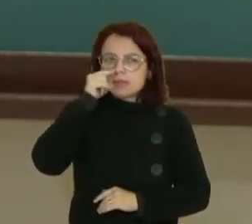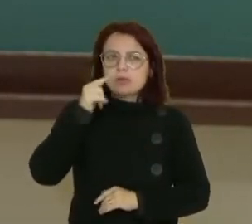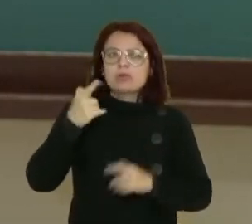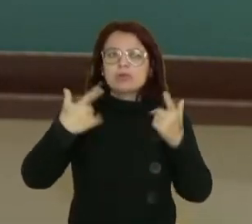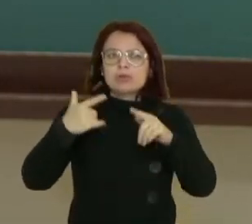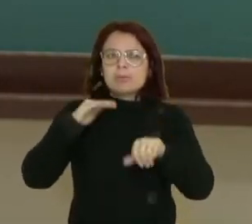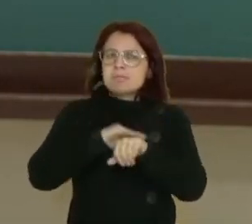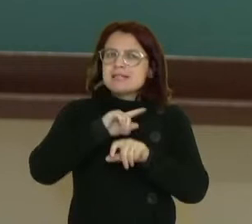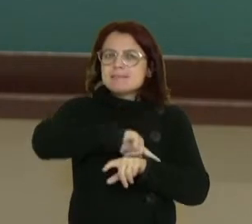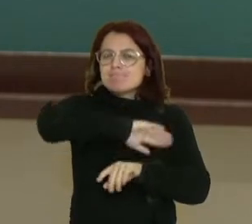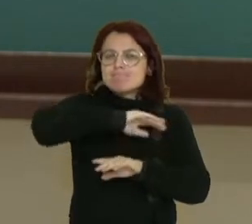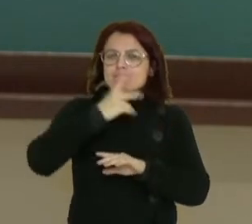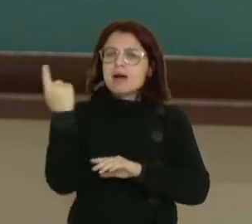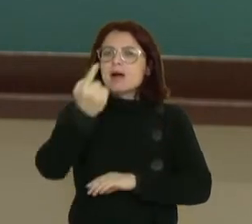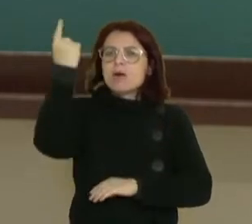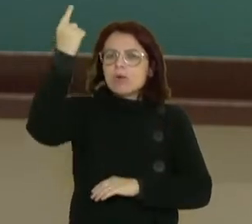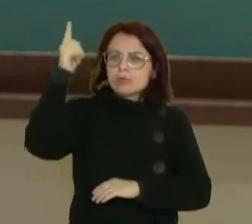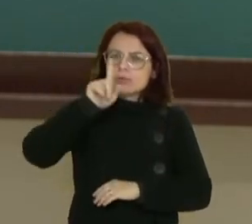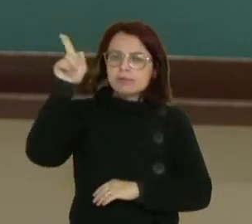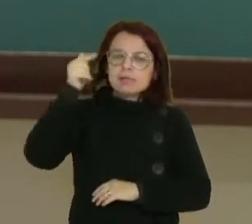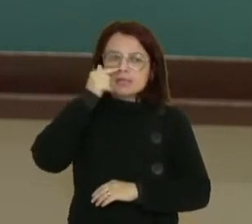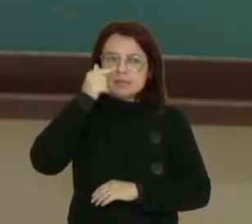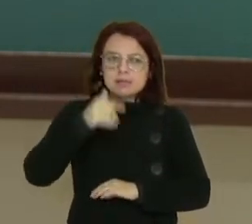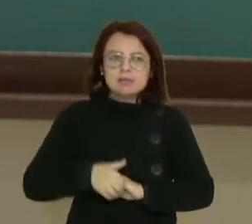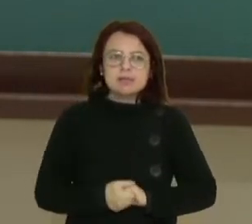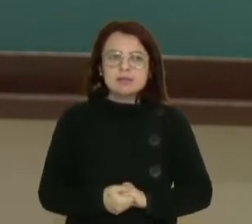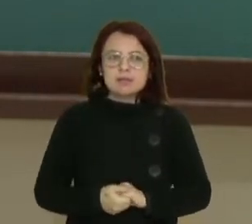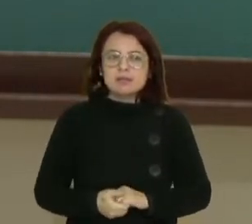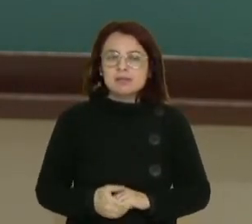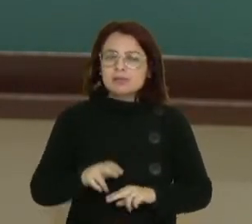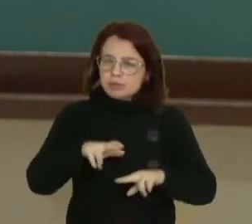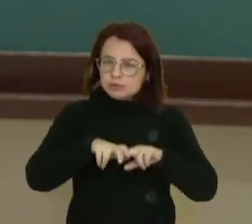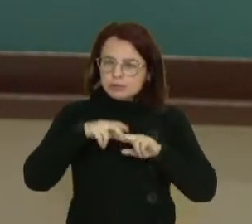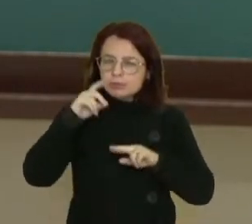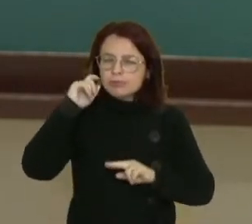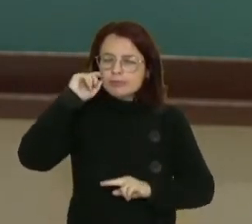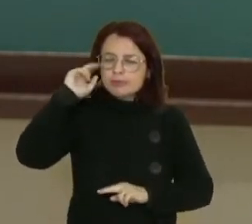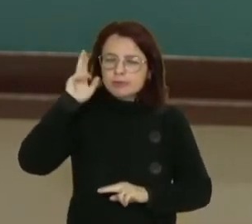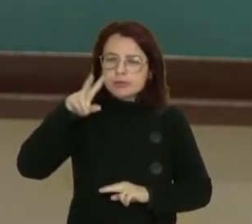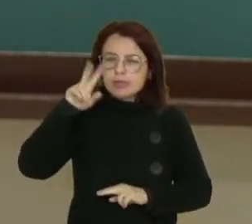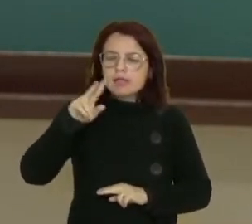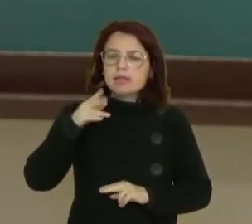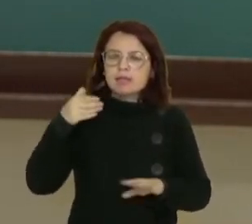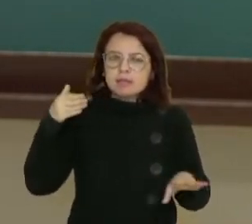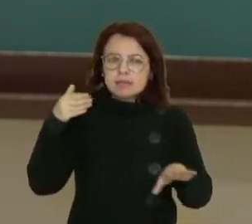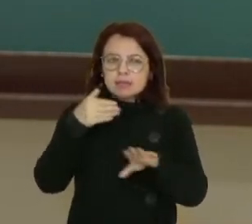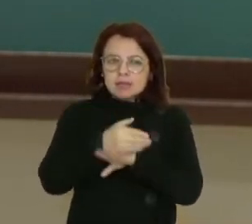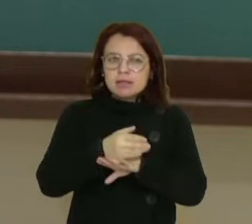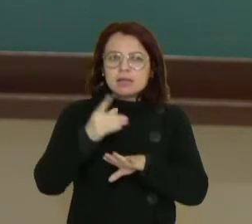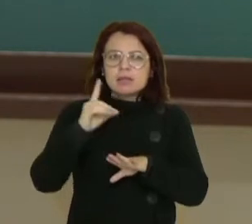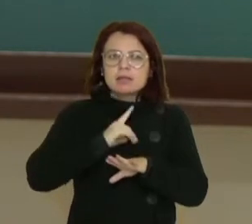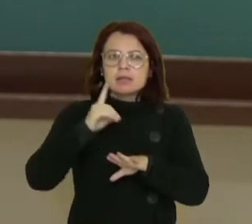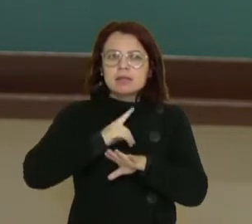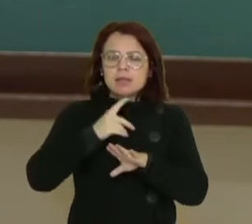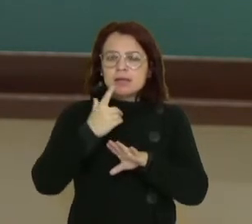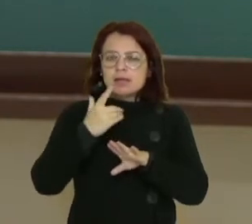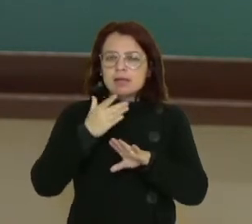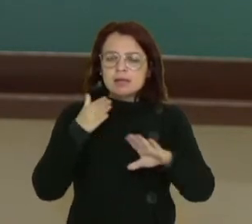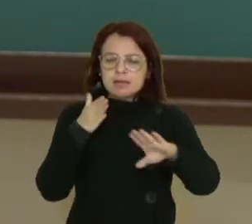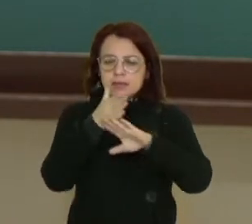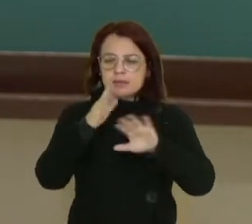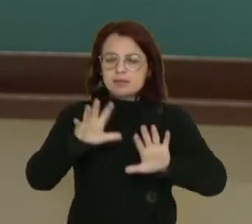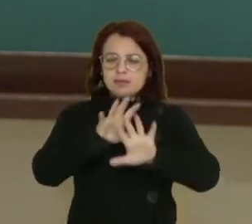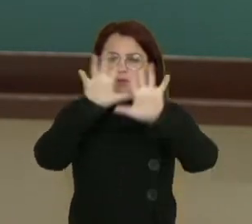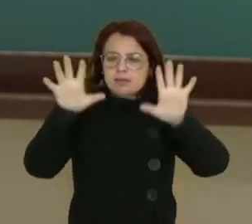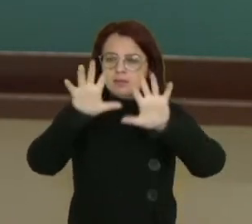Grécia, com 2.917. Segundo a história, a entrada do Olimpo era um portal feito de nuvens. Isso talvez porque